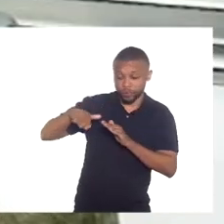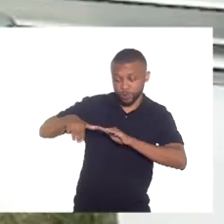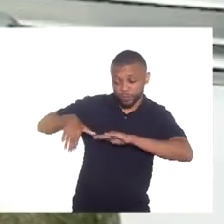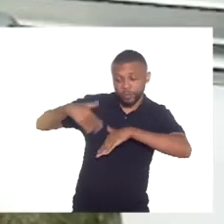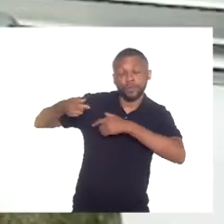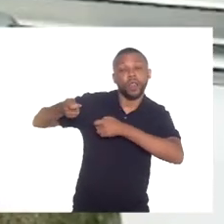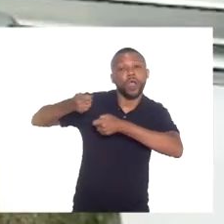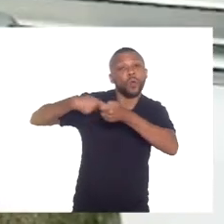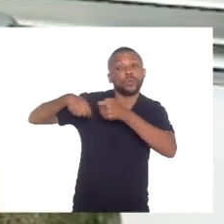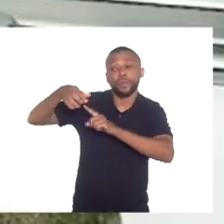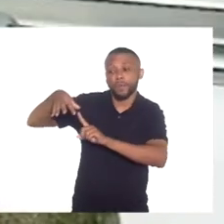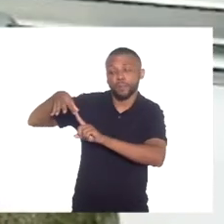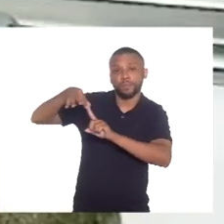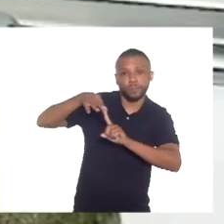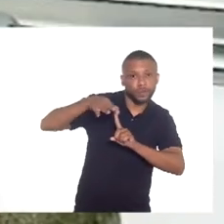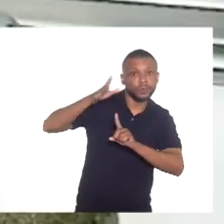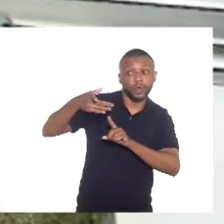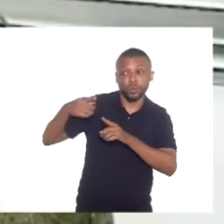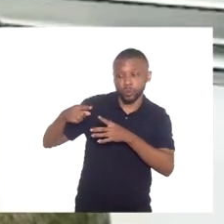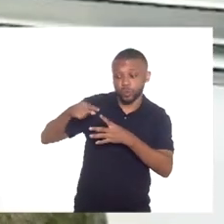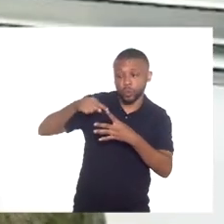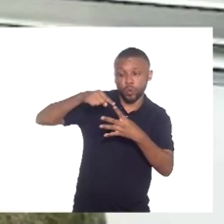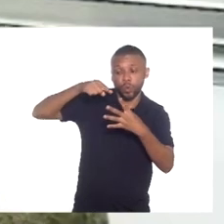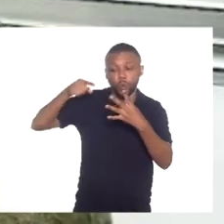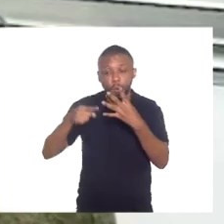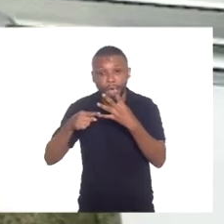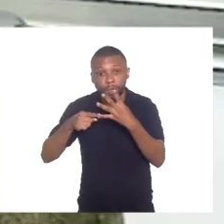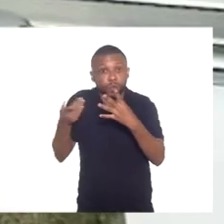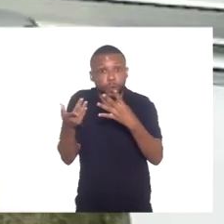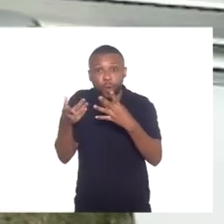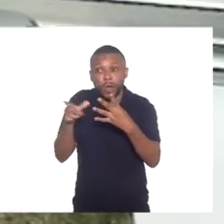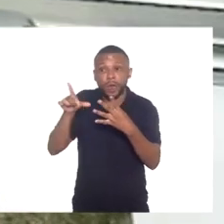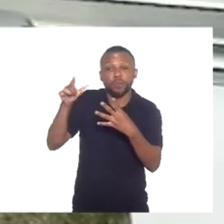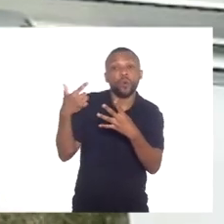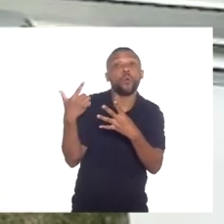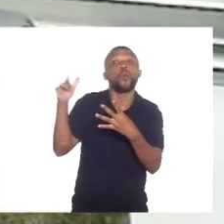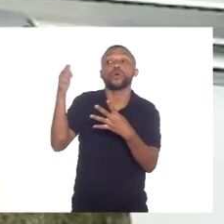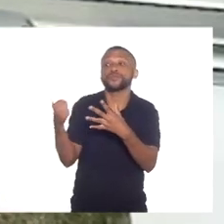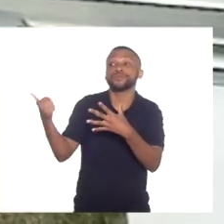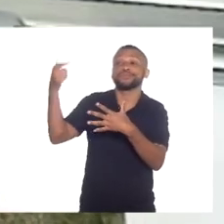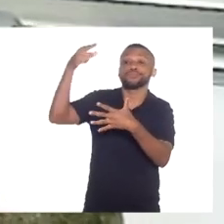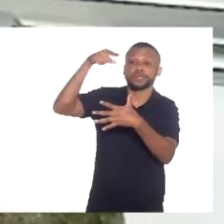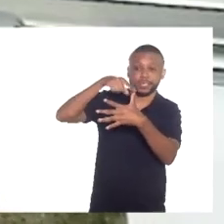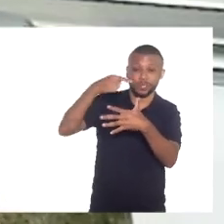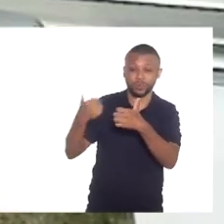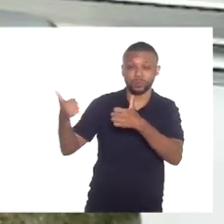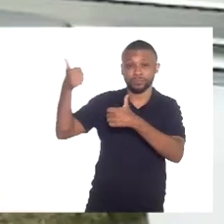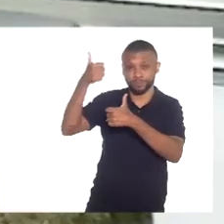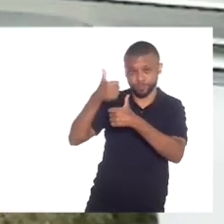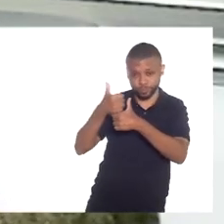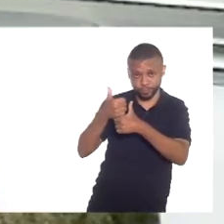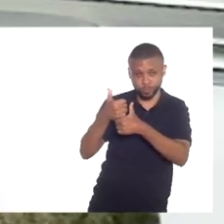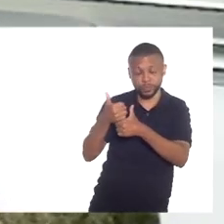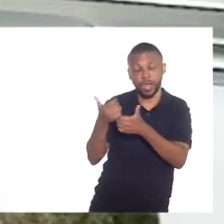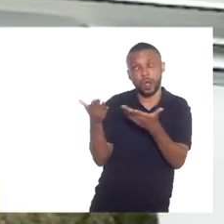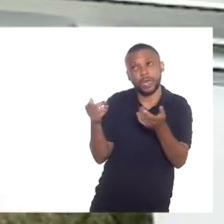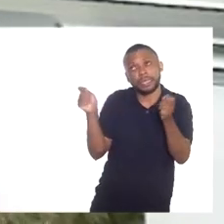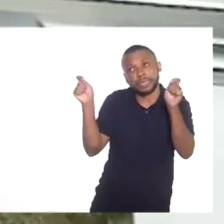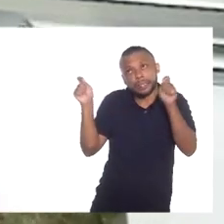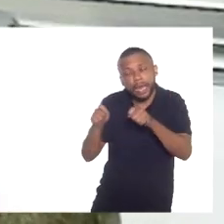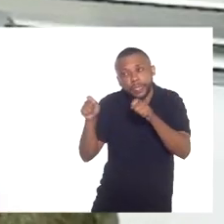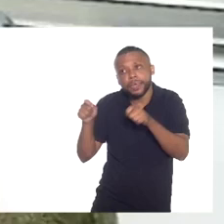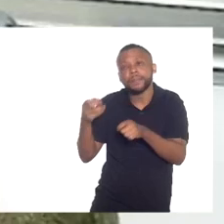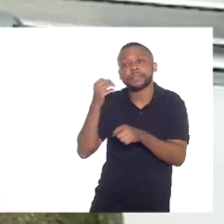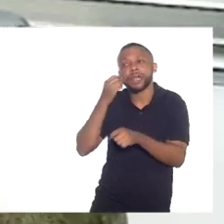o quarto secretário, que agora nós já estamos no quinto, uma rotatividade tão grande de secretário numa política